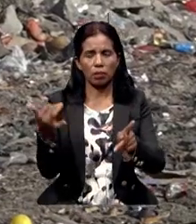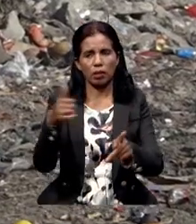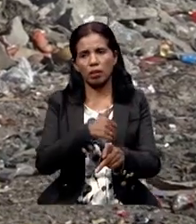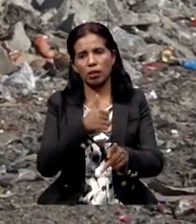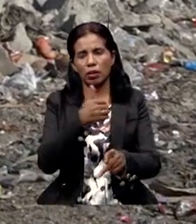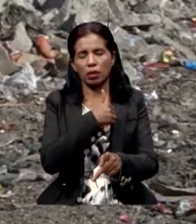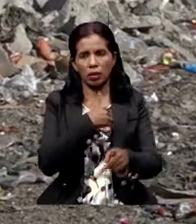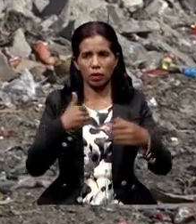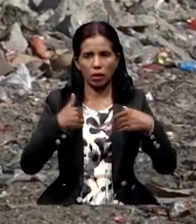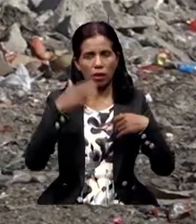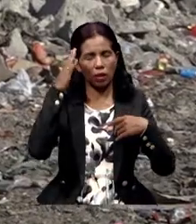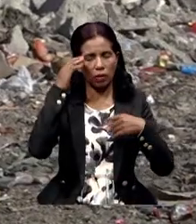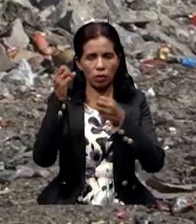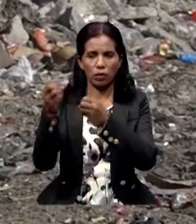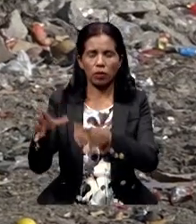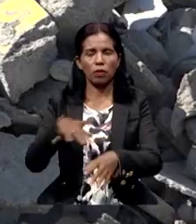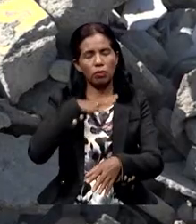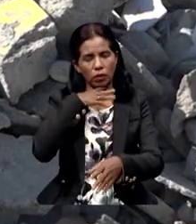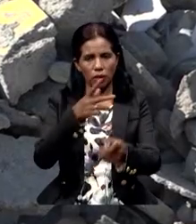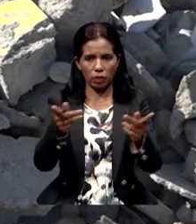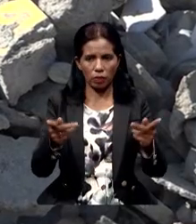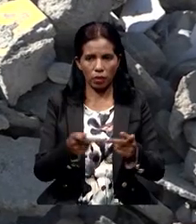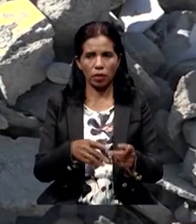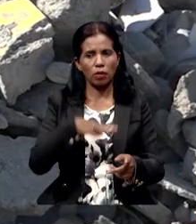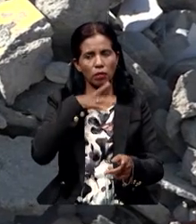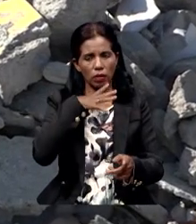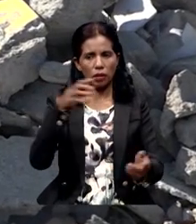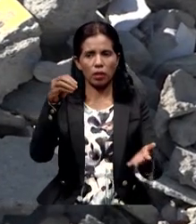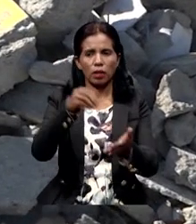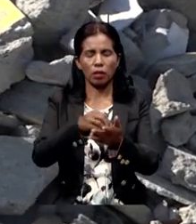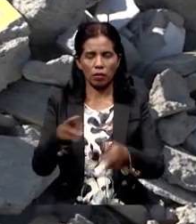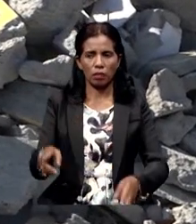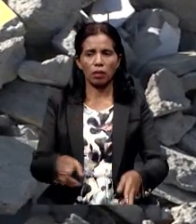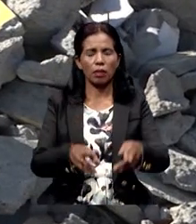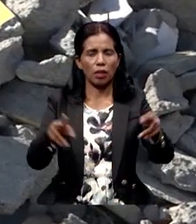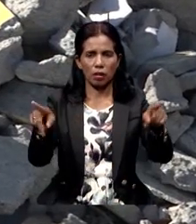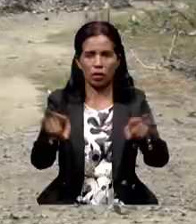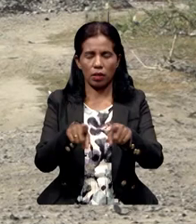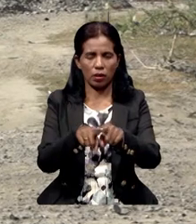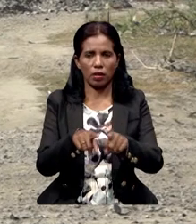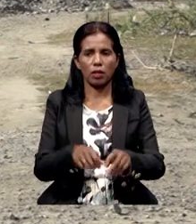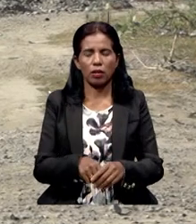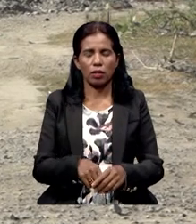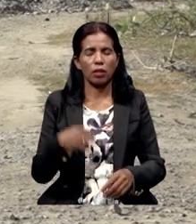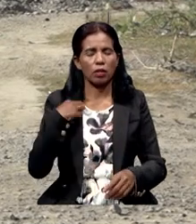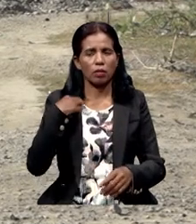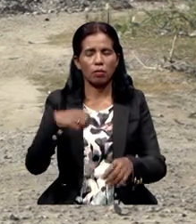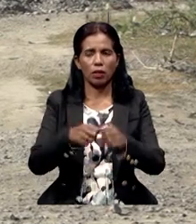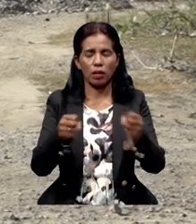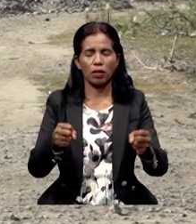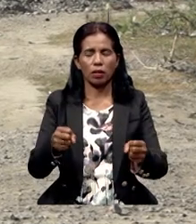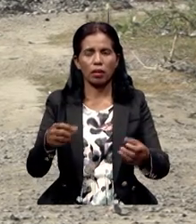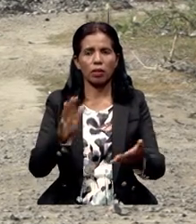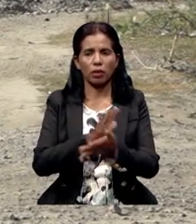dau que a consciência rodi soe lixo e a nefaten. Lixo nebe acumulado e a Mota Laran, makanesan, ropa at, suratahan,